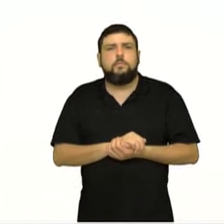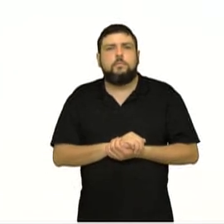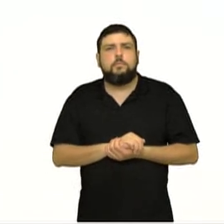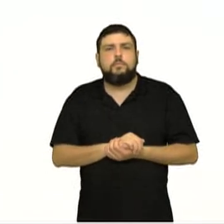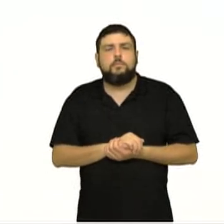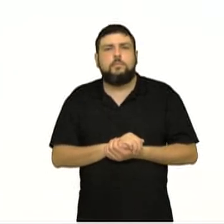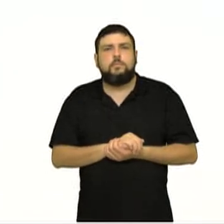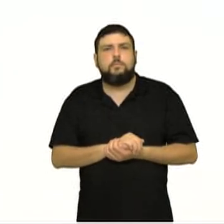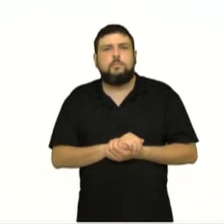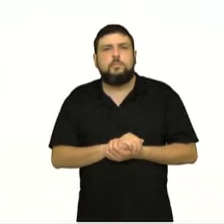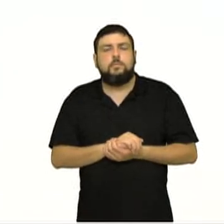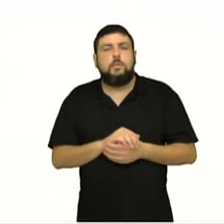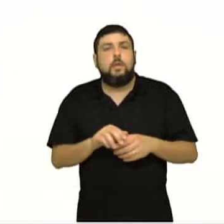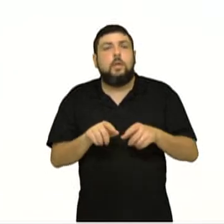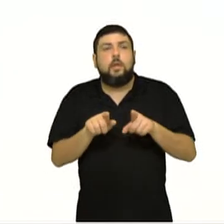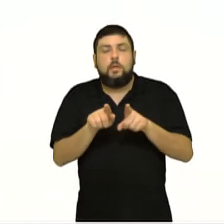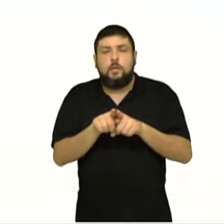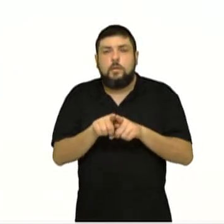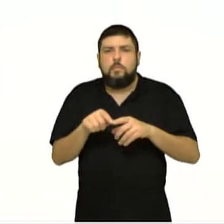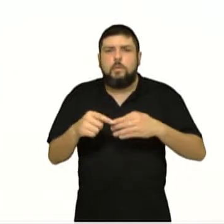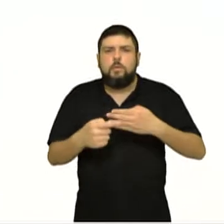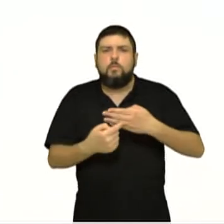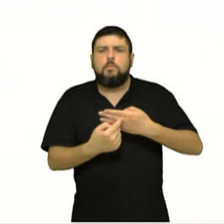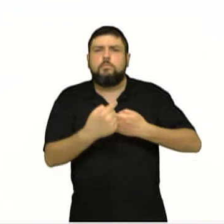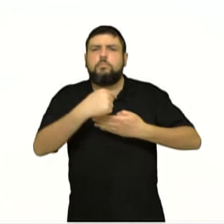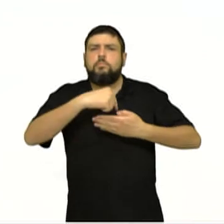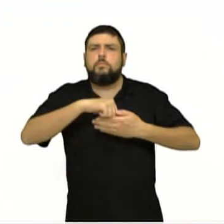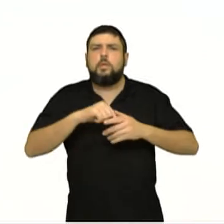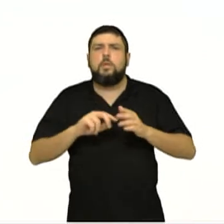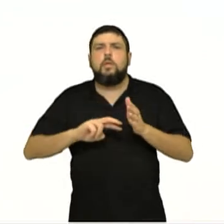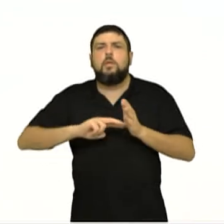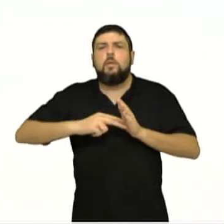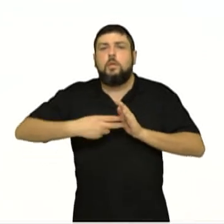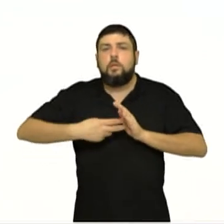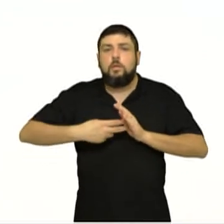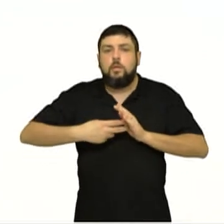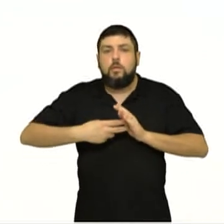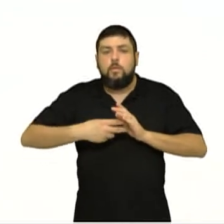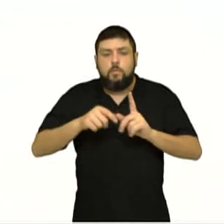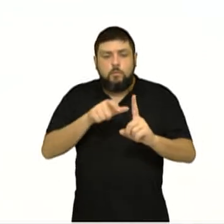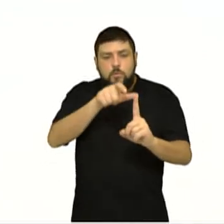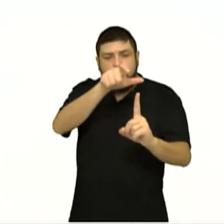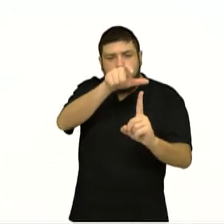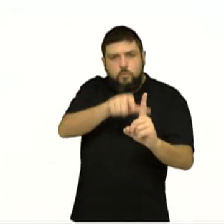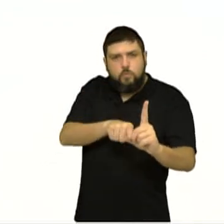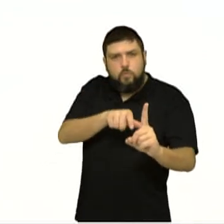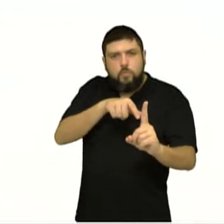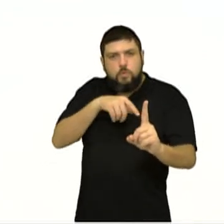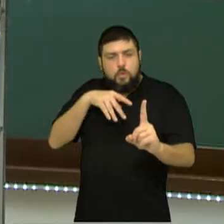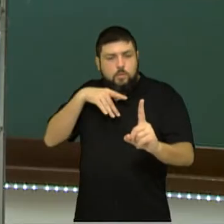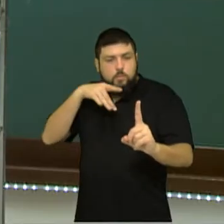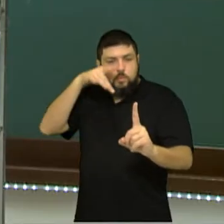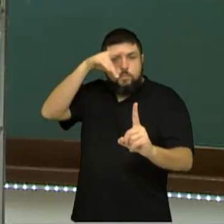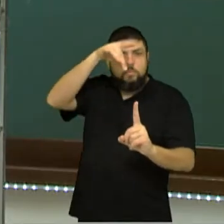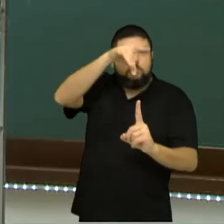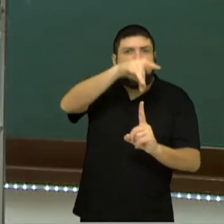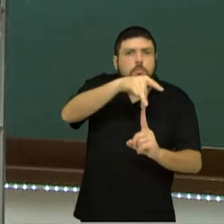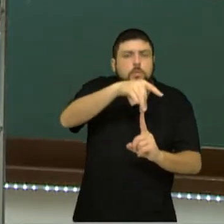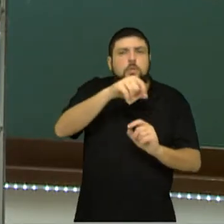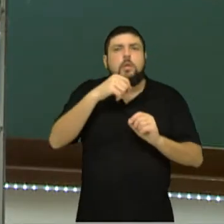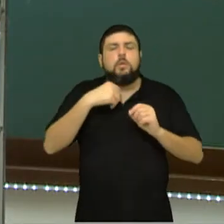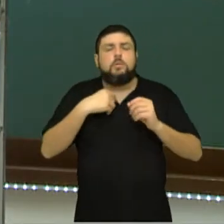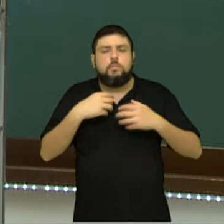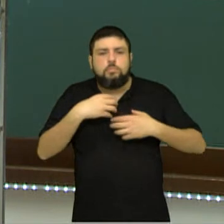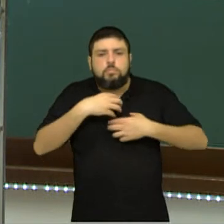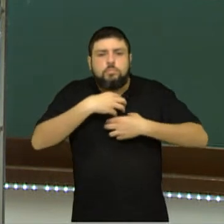subjetivo ele se torna os olhos do personagem, fazendo com que o espectador veja o que ele vê e sinta